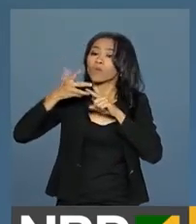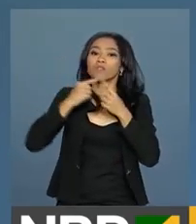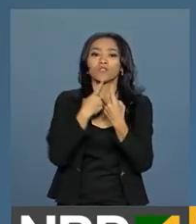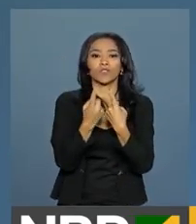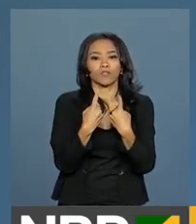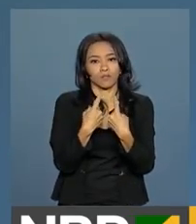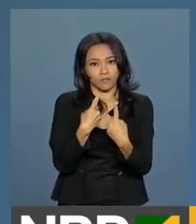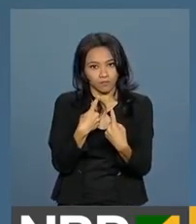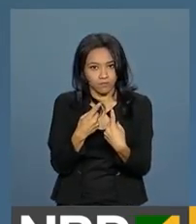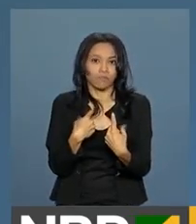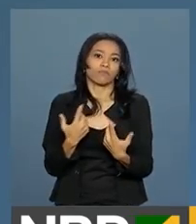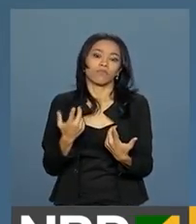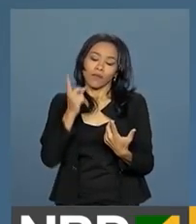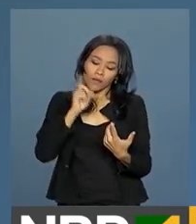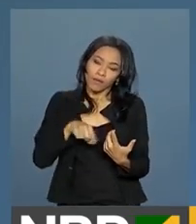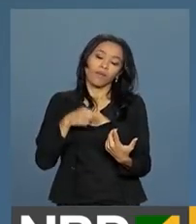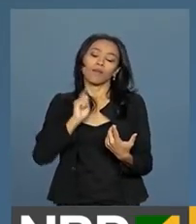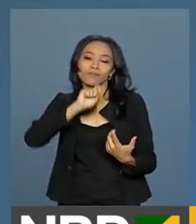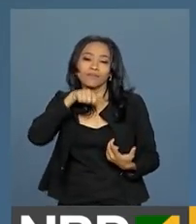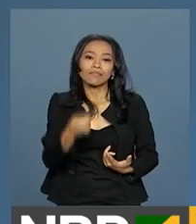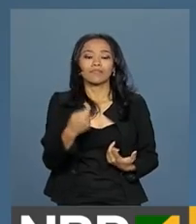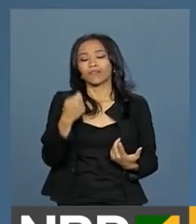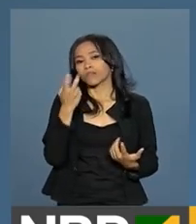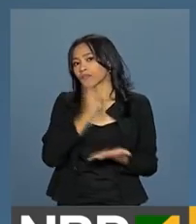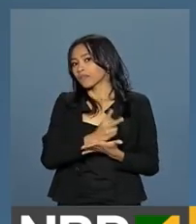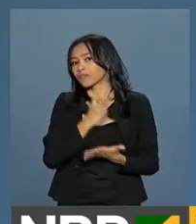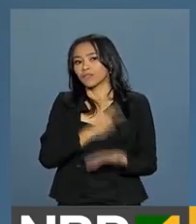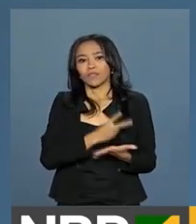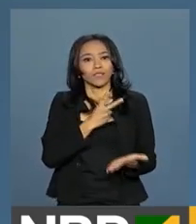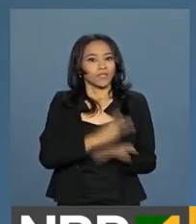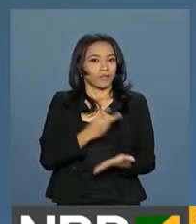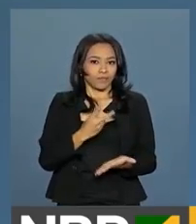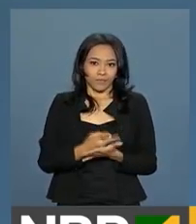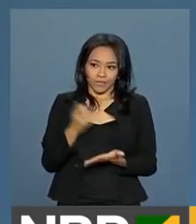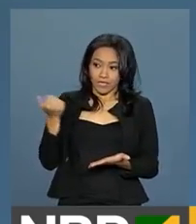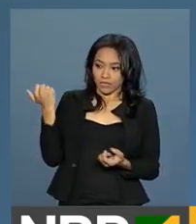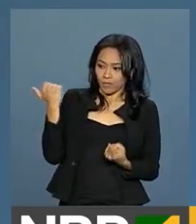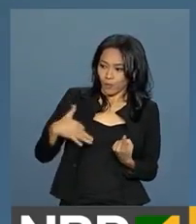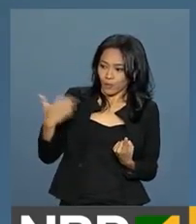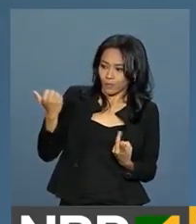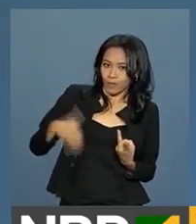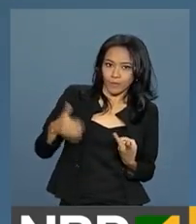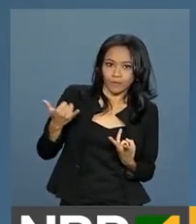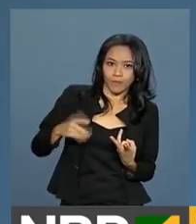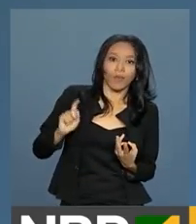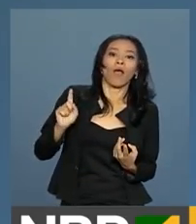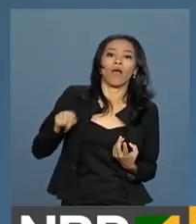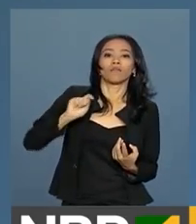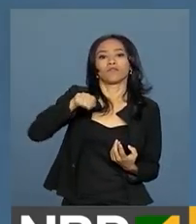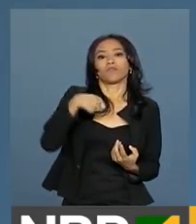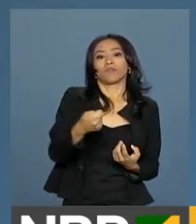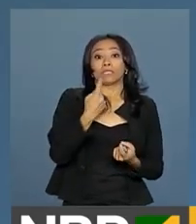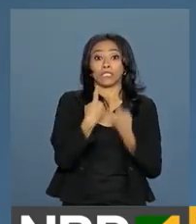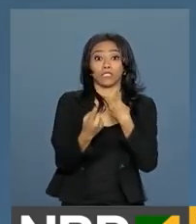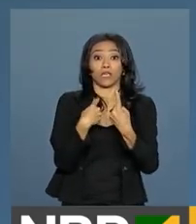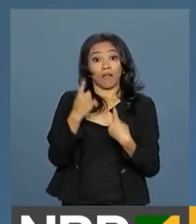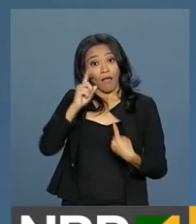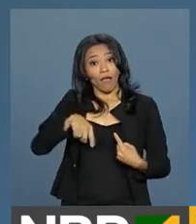a palavra várias vezes mencionada pelo moreno que é a marca do nosso governo